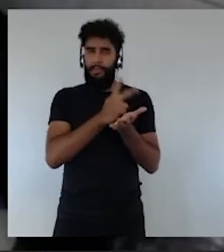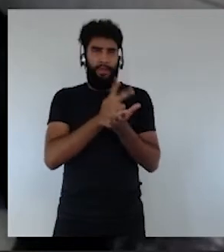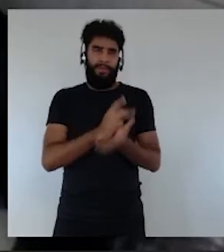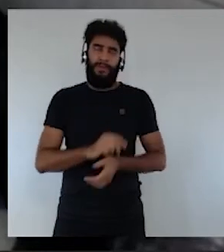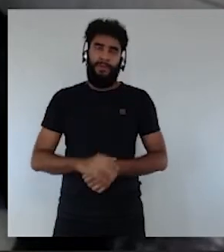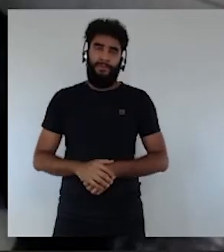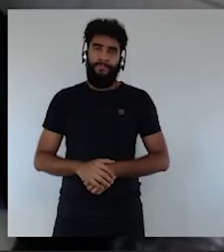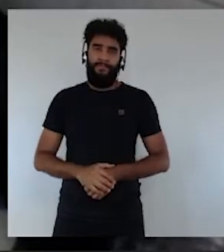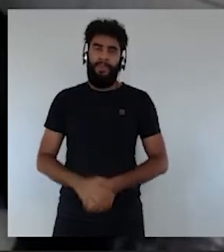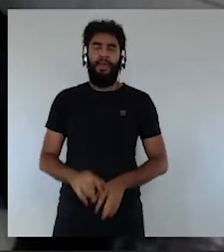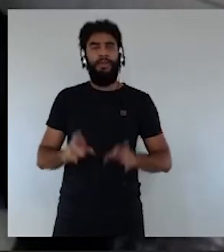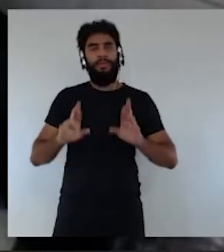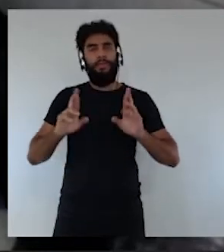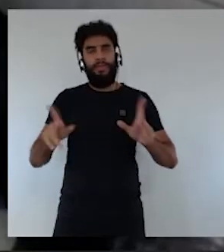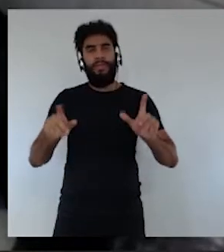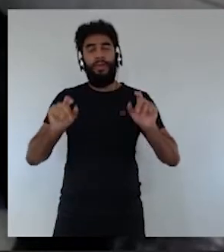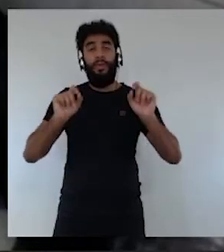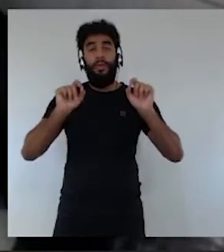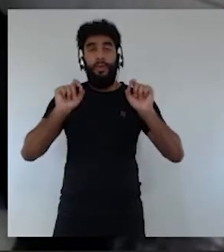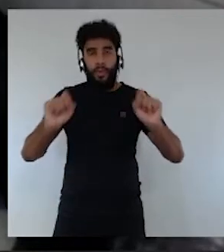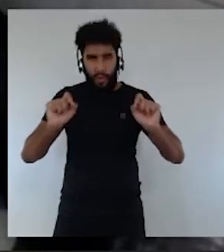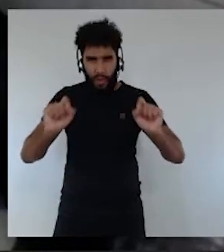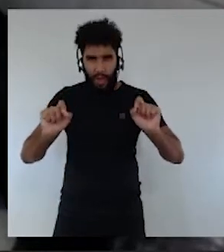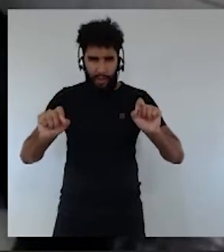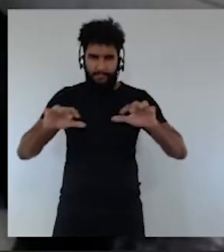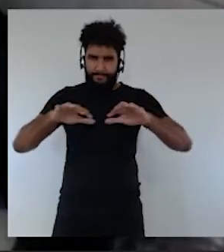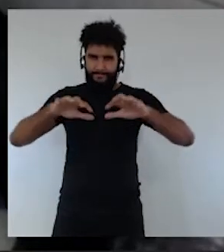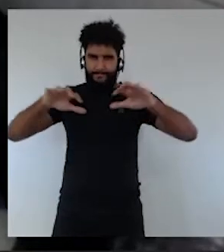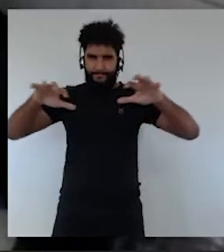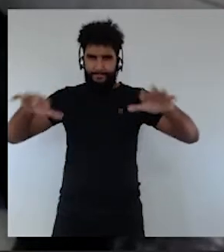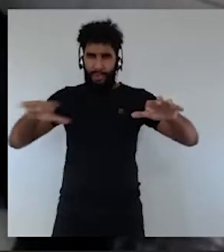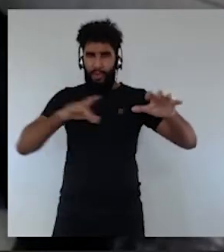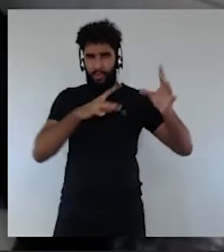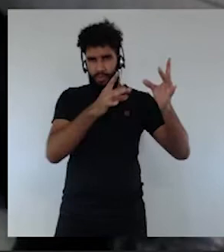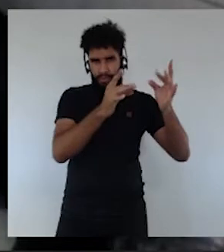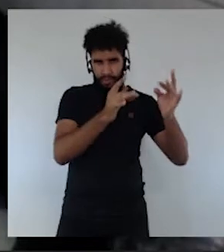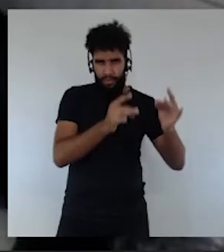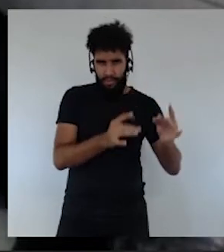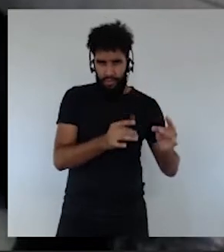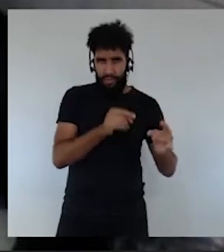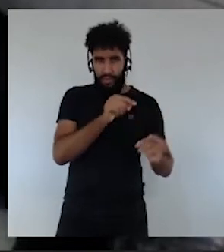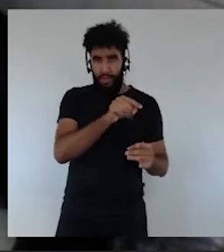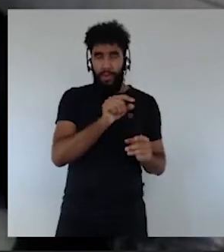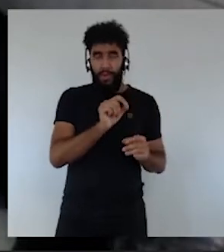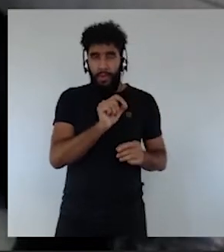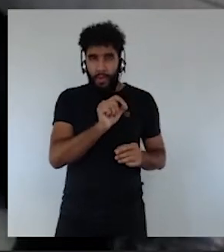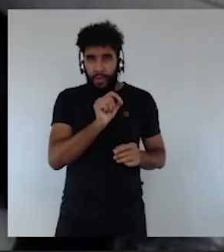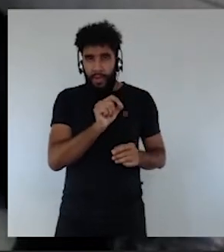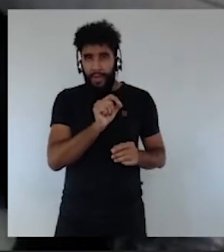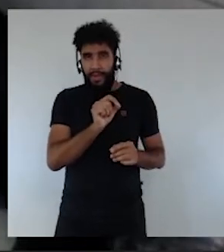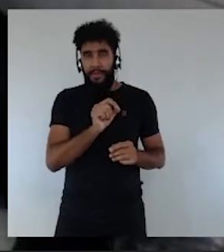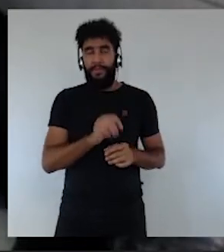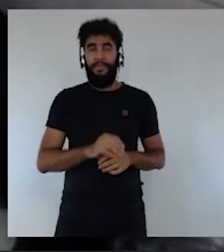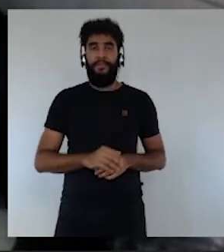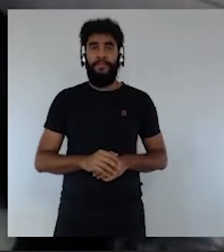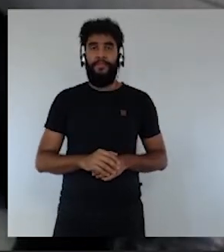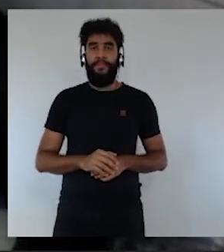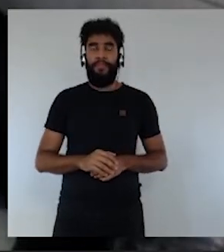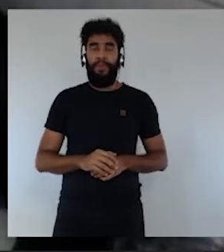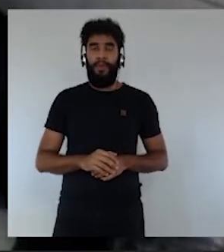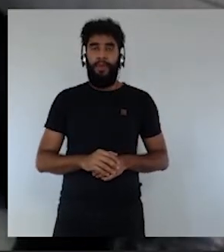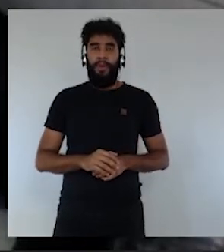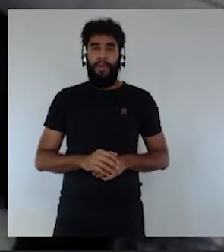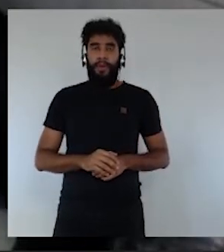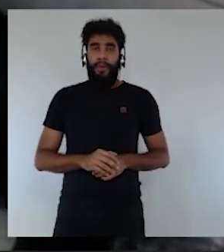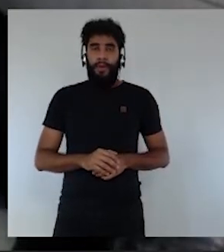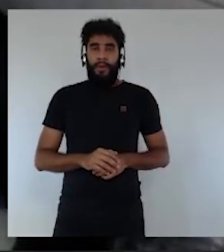A diferença é, se eu pudesse resumir um ponto, é alocação de risco